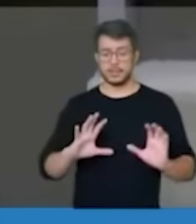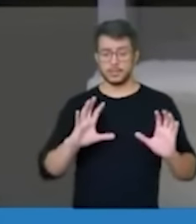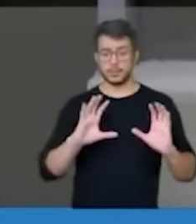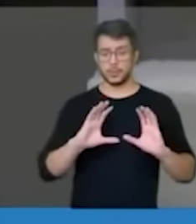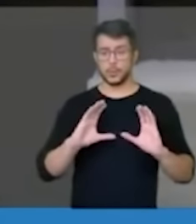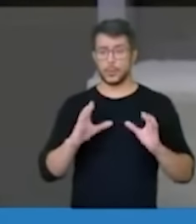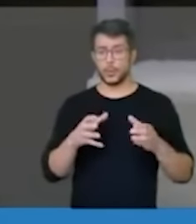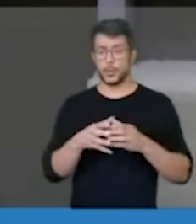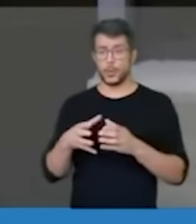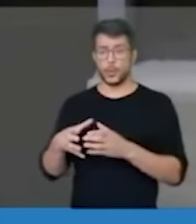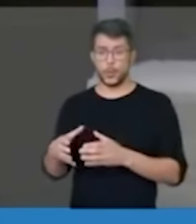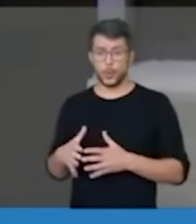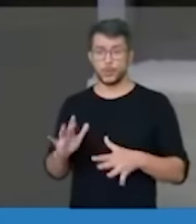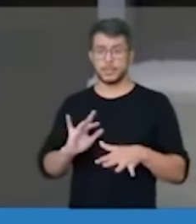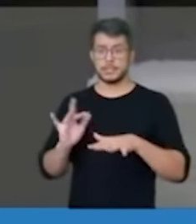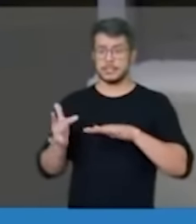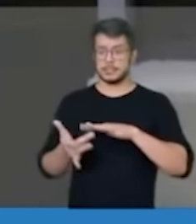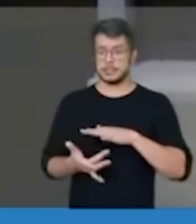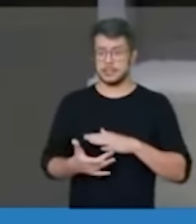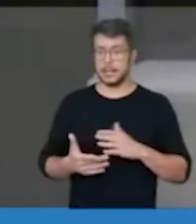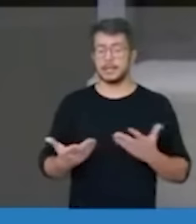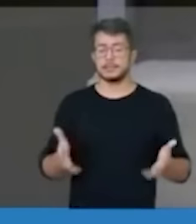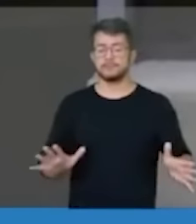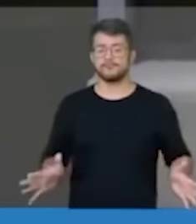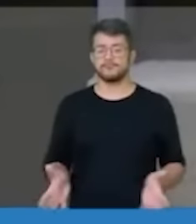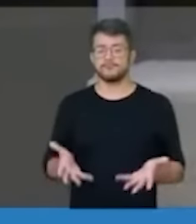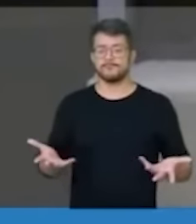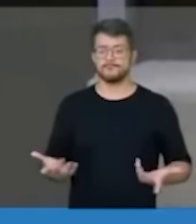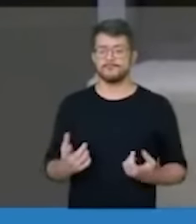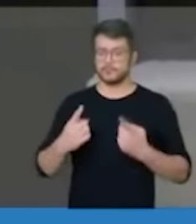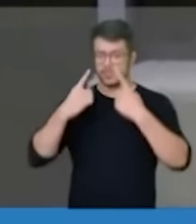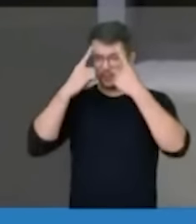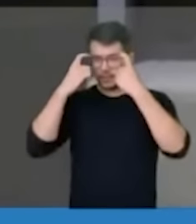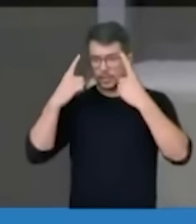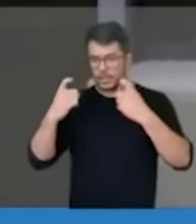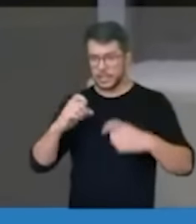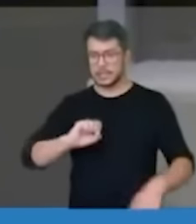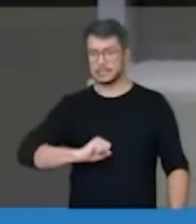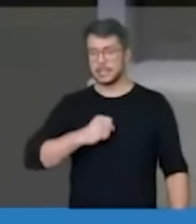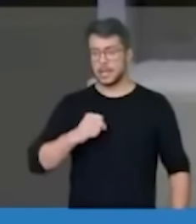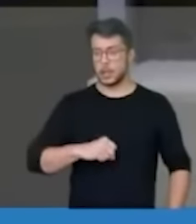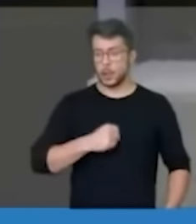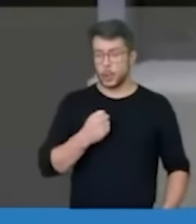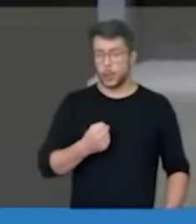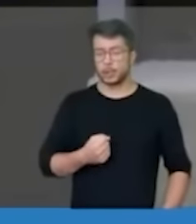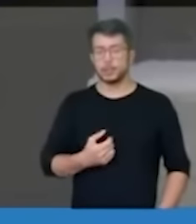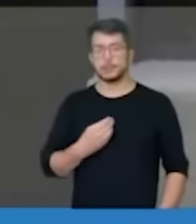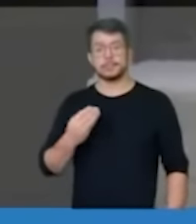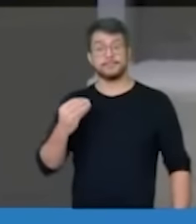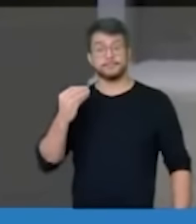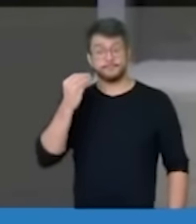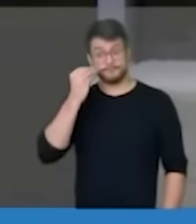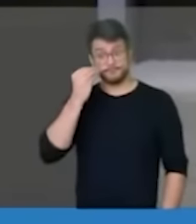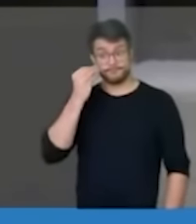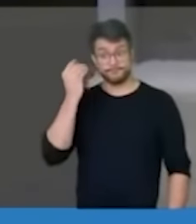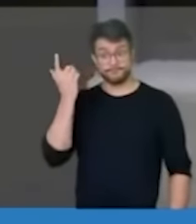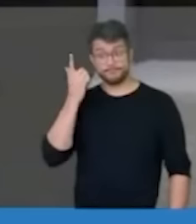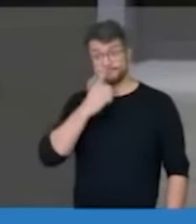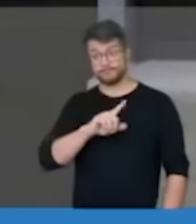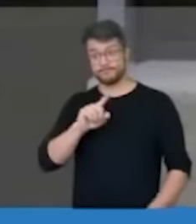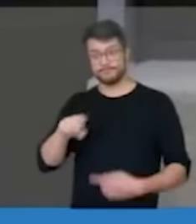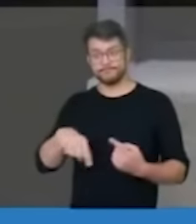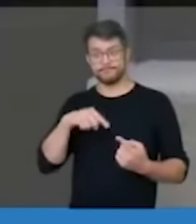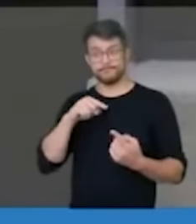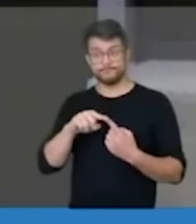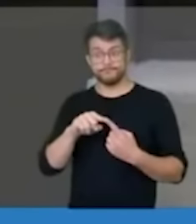que incentivam as pessoas à violência e ao ódio, a agir por si mesmas para chegar a um determinado objetivo que eles implantam na cabeça